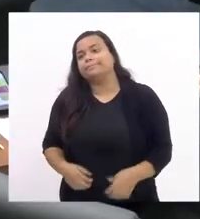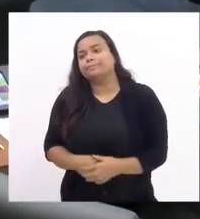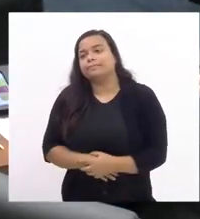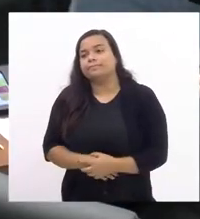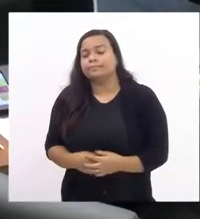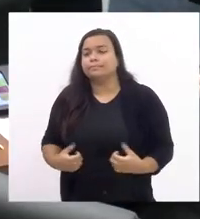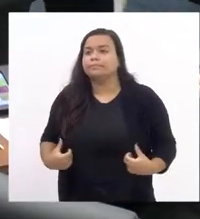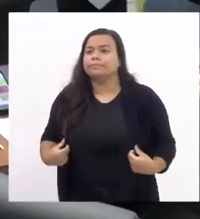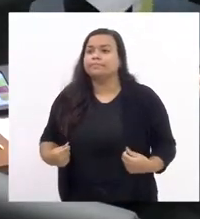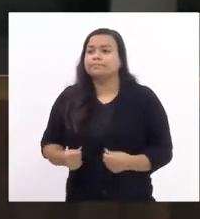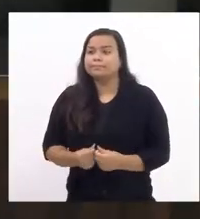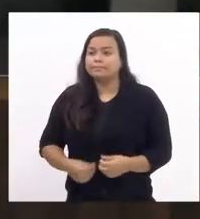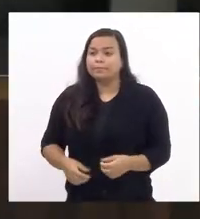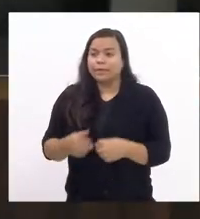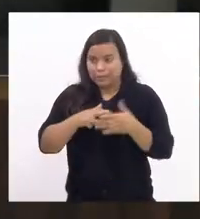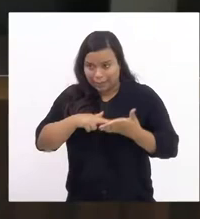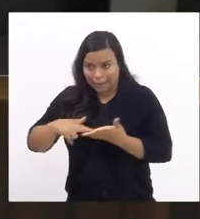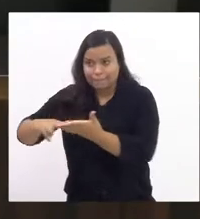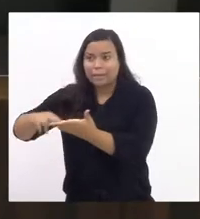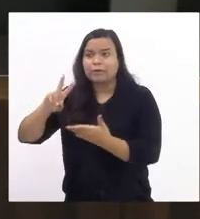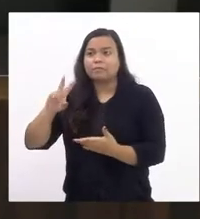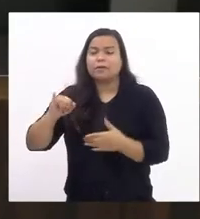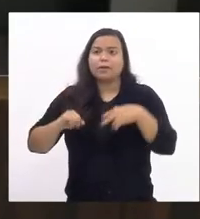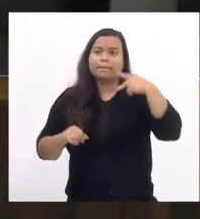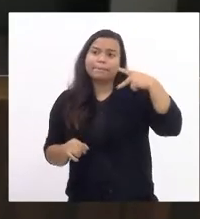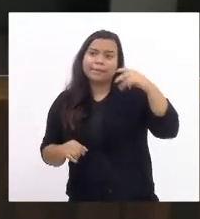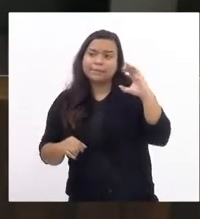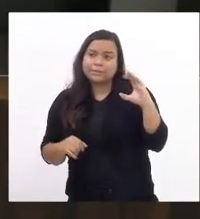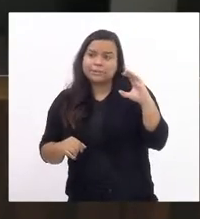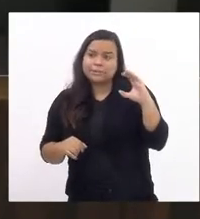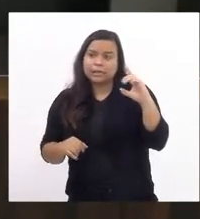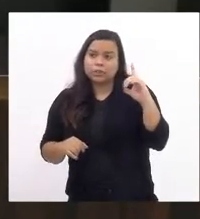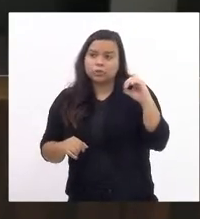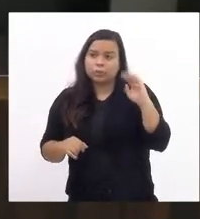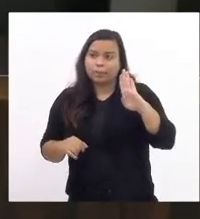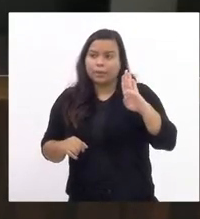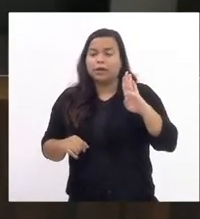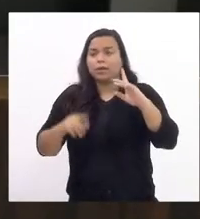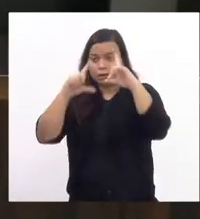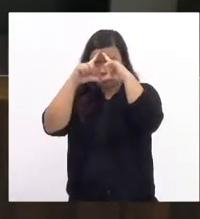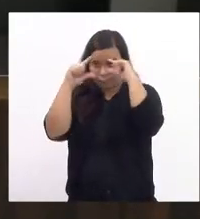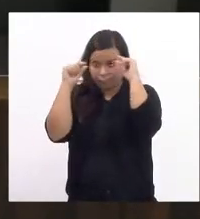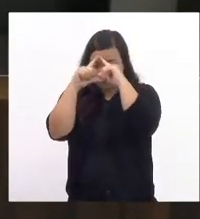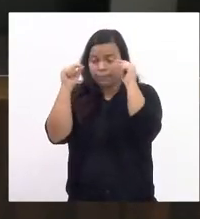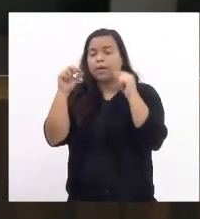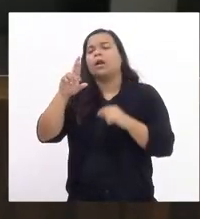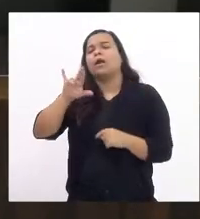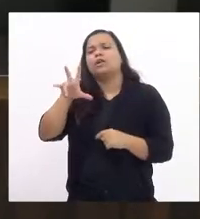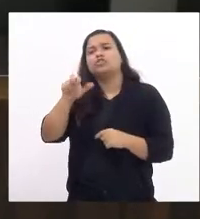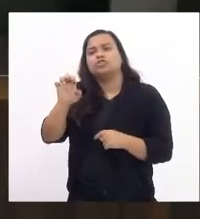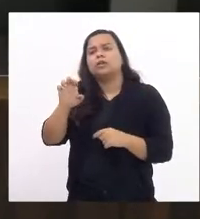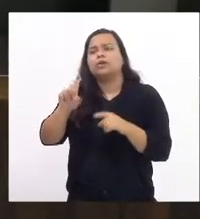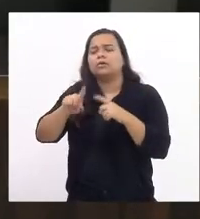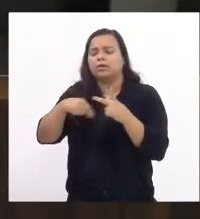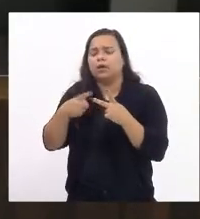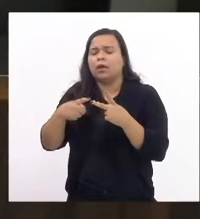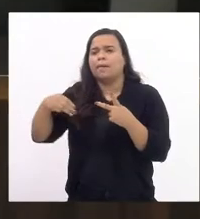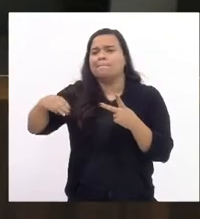Para encaminhar, presidente. Para encaminhar pelo PCdoB, deputada Fermeira Regiane, seguida a mim, que... E vamos dar os